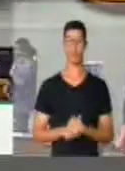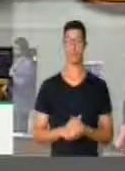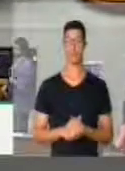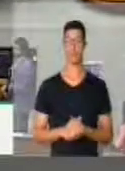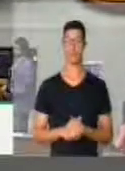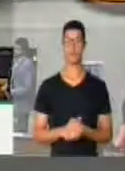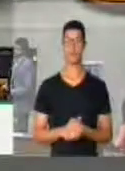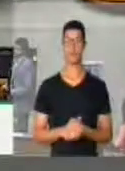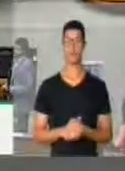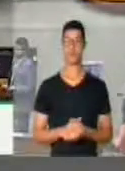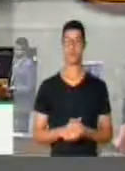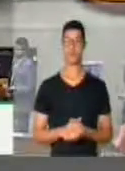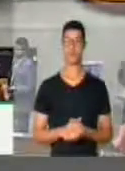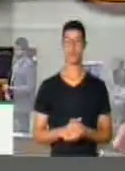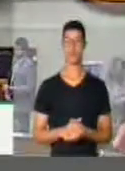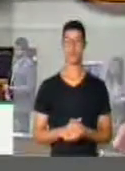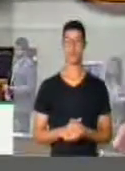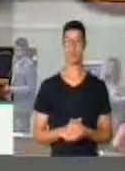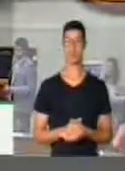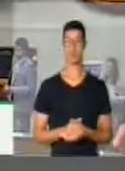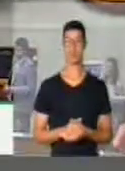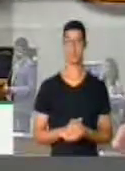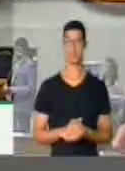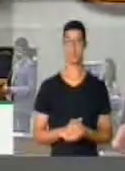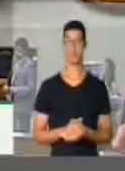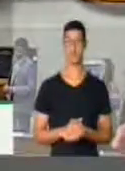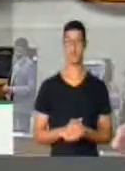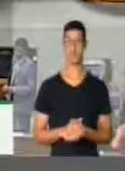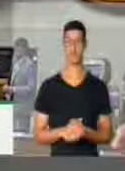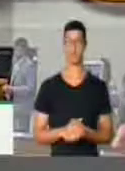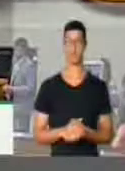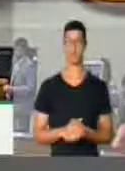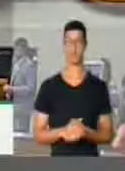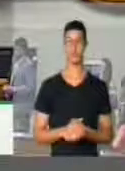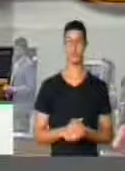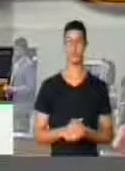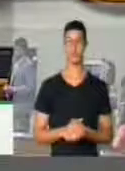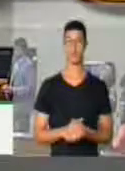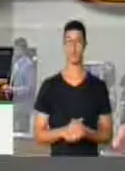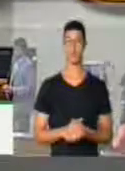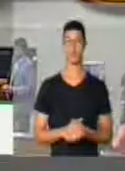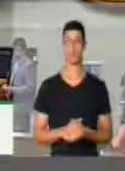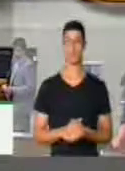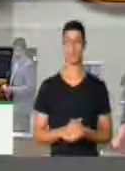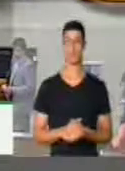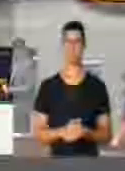Ele não tem direito imediato, então está, presidente. Calma, Vossa Excelência não tem direito imediato à palavra, calma.